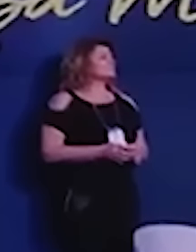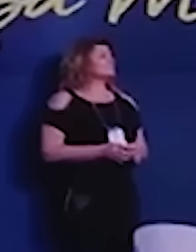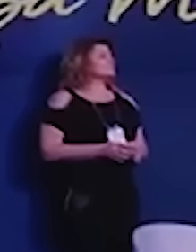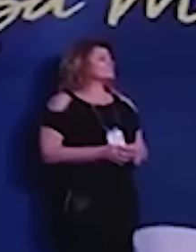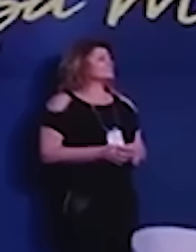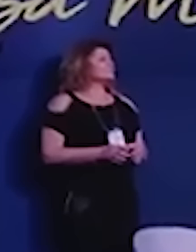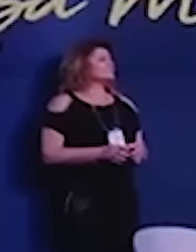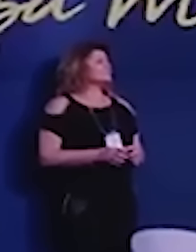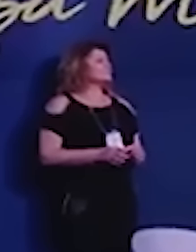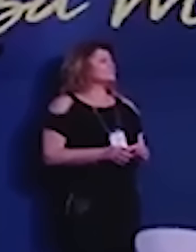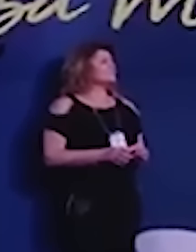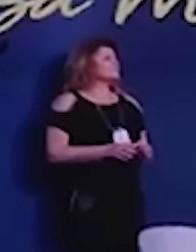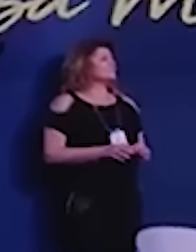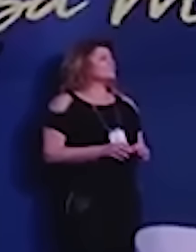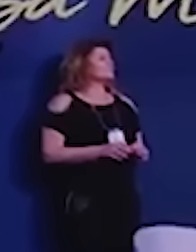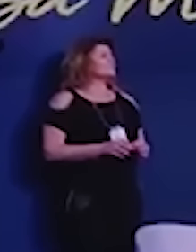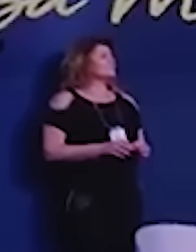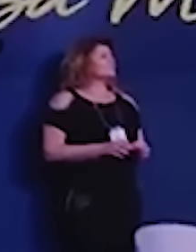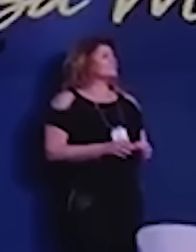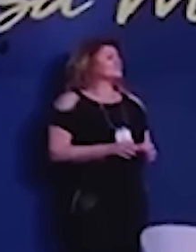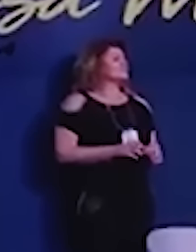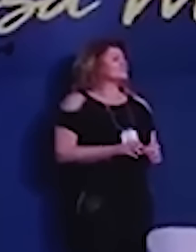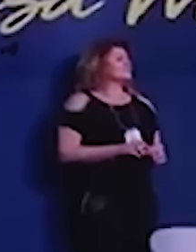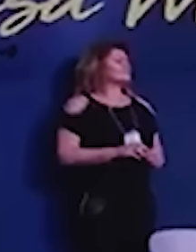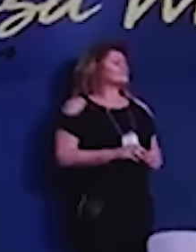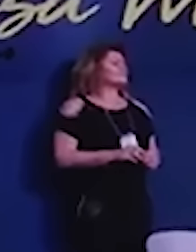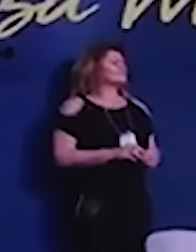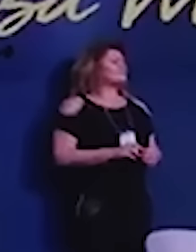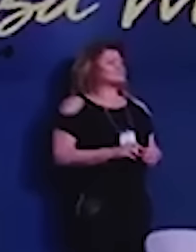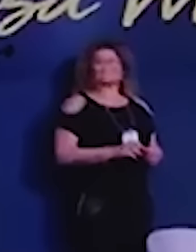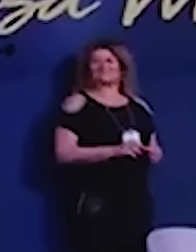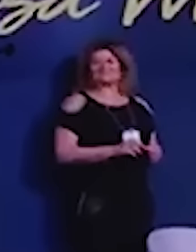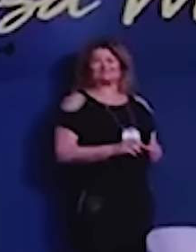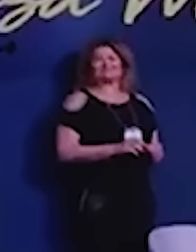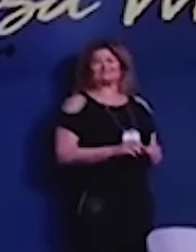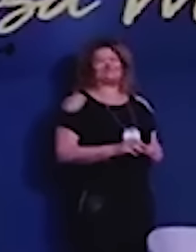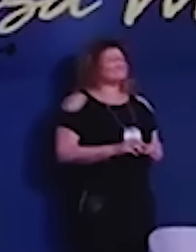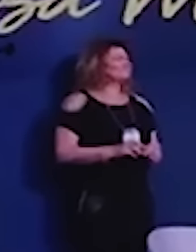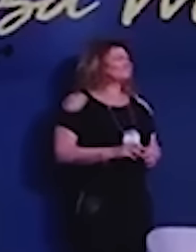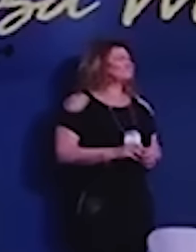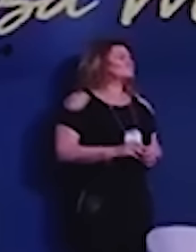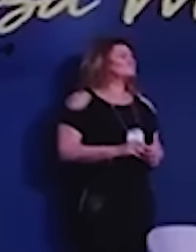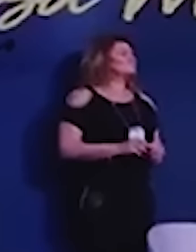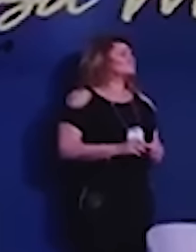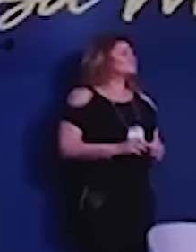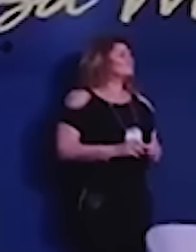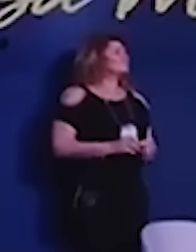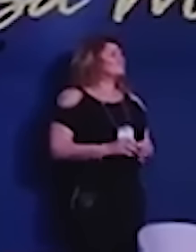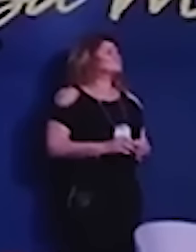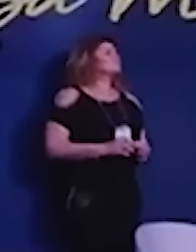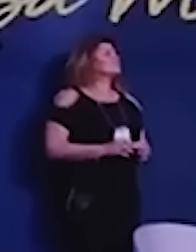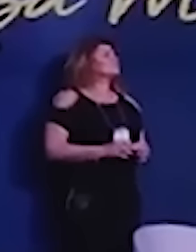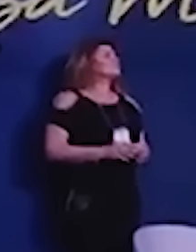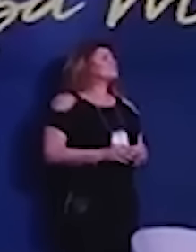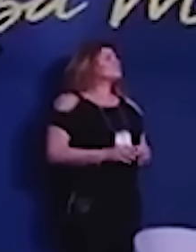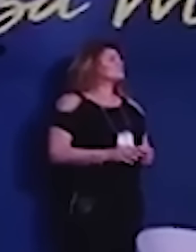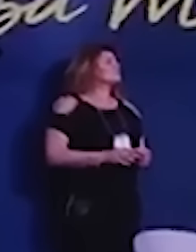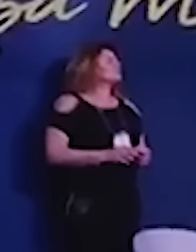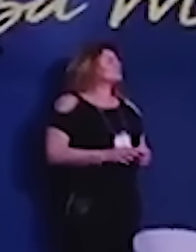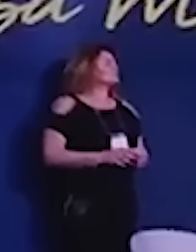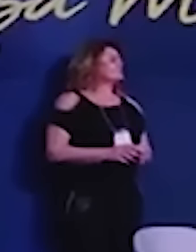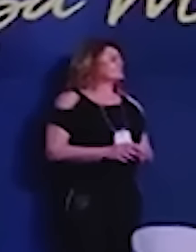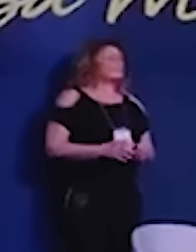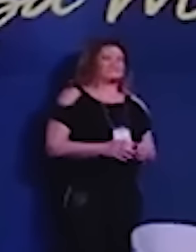ter quebrado o Brasil Lula diz que quer voltar ao poder ou seja meus amigos